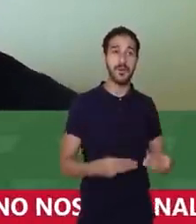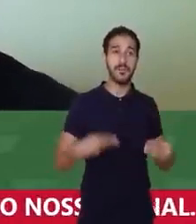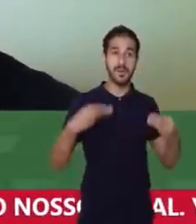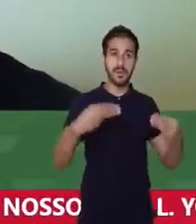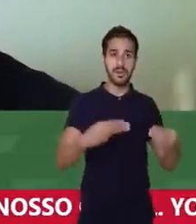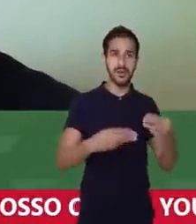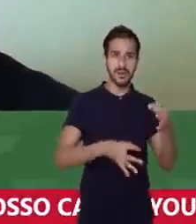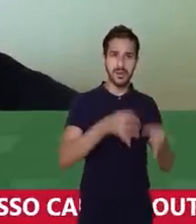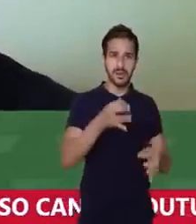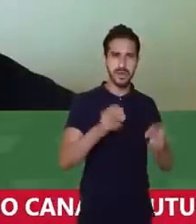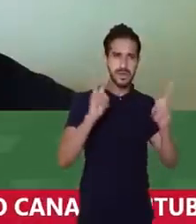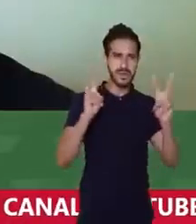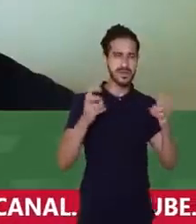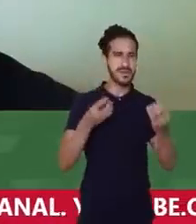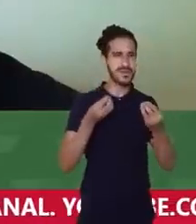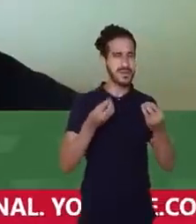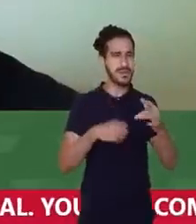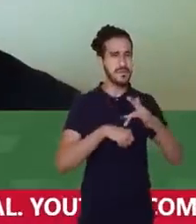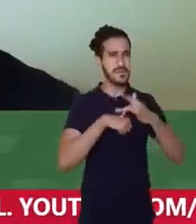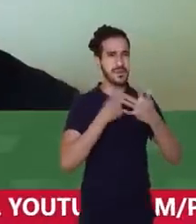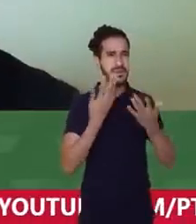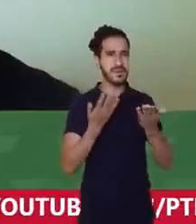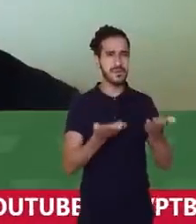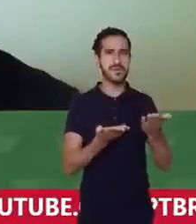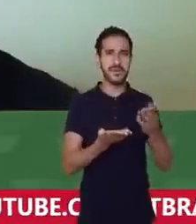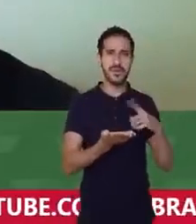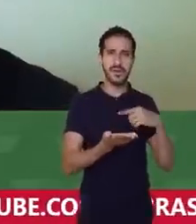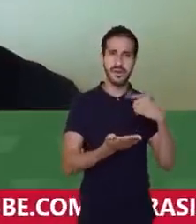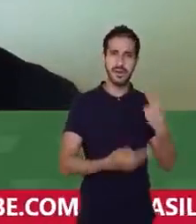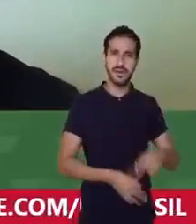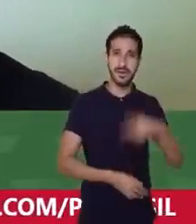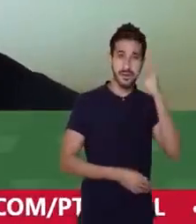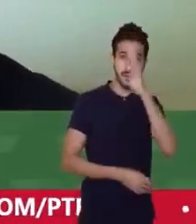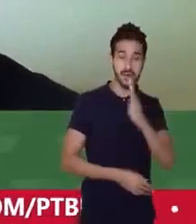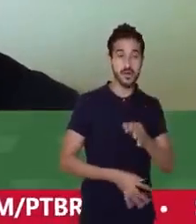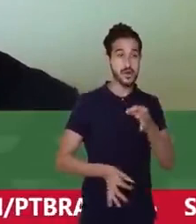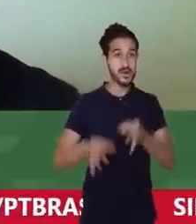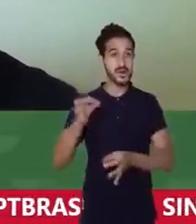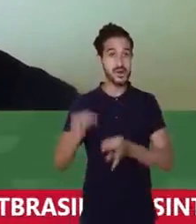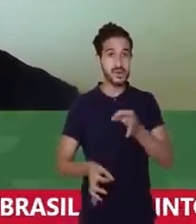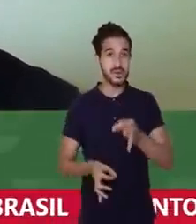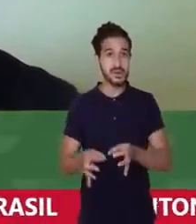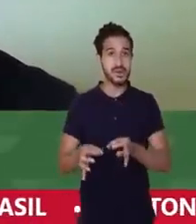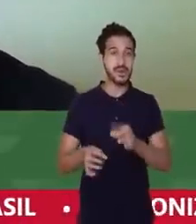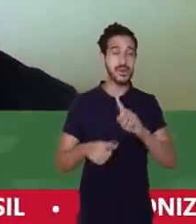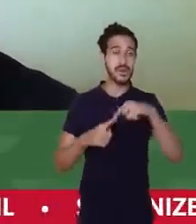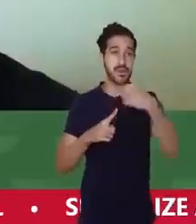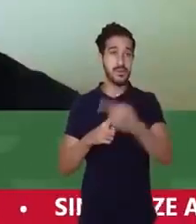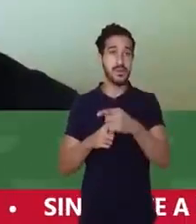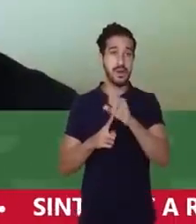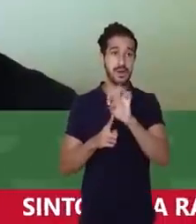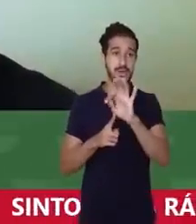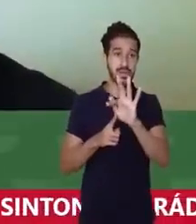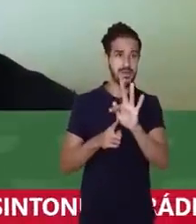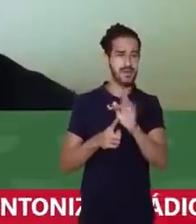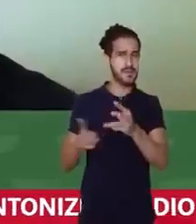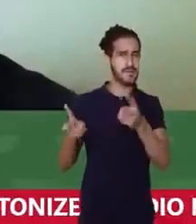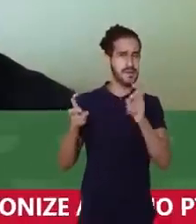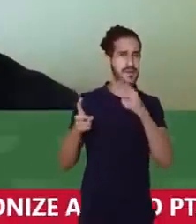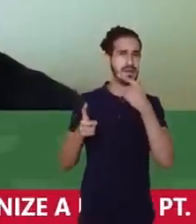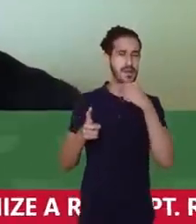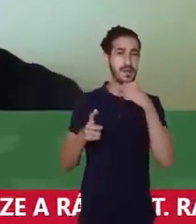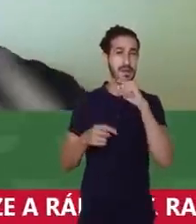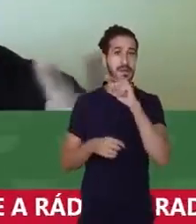Justiça. Isso é uma ironia terrível nesse nosso país, né? O juiz, que depois o Supremo vai reconhecer